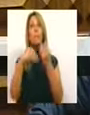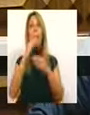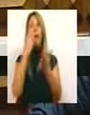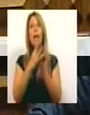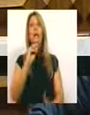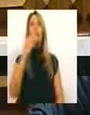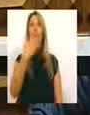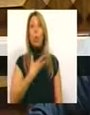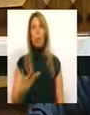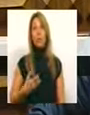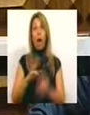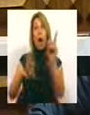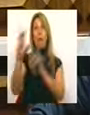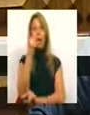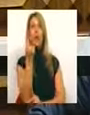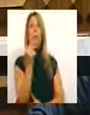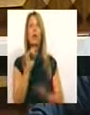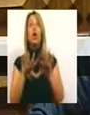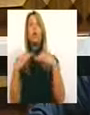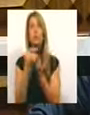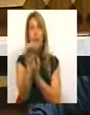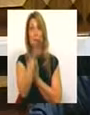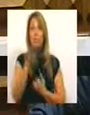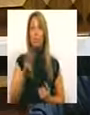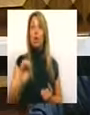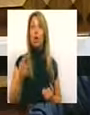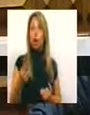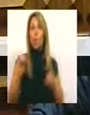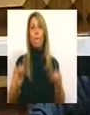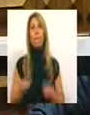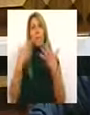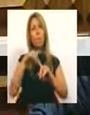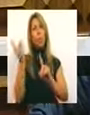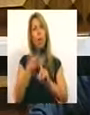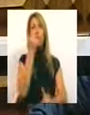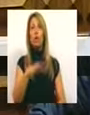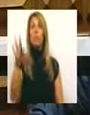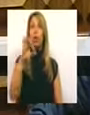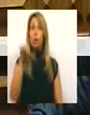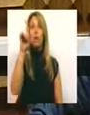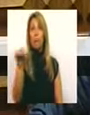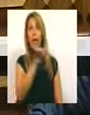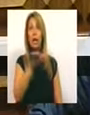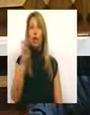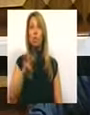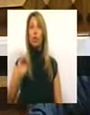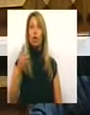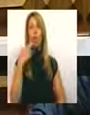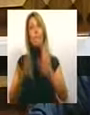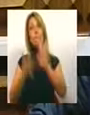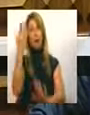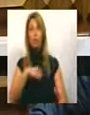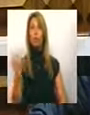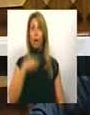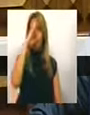um aumento de capital social de cerca de 500 milhões de euros e no início de 2018 também mais 500 milhões de euros. O que sabemos, Sr.